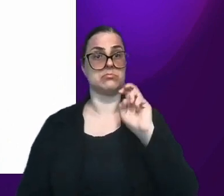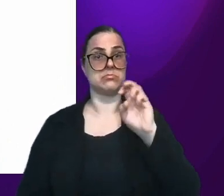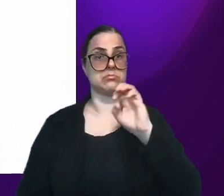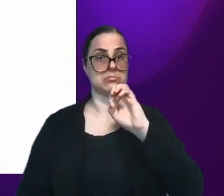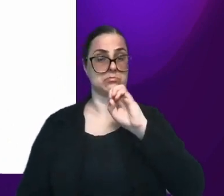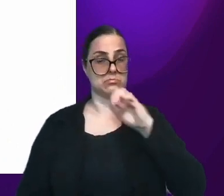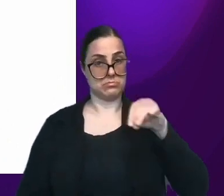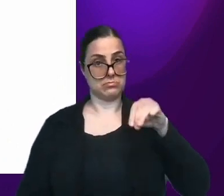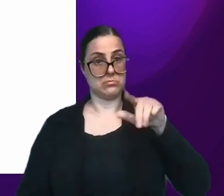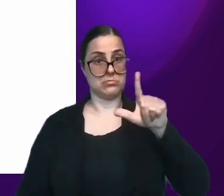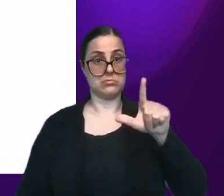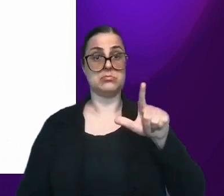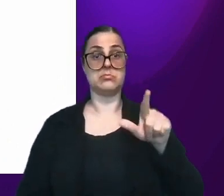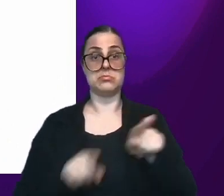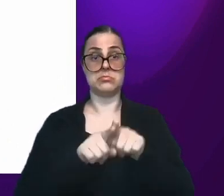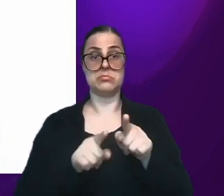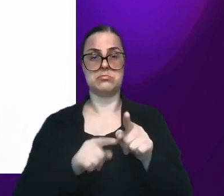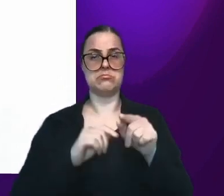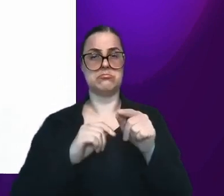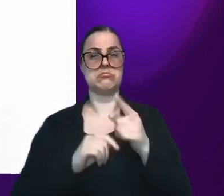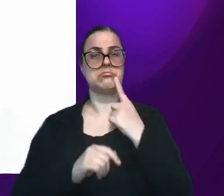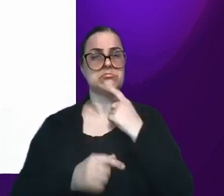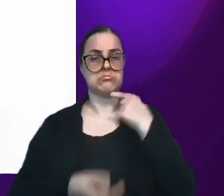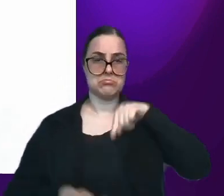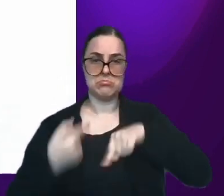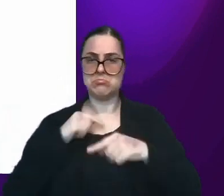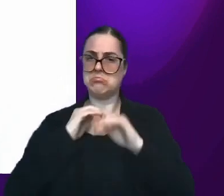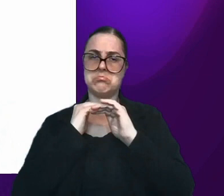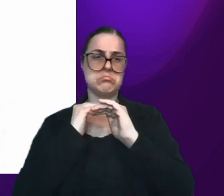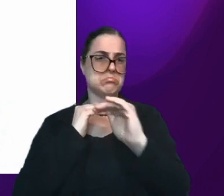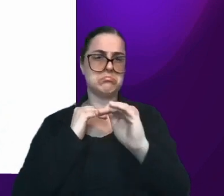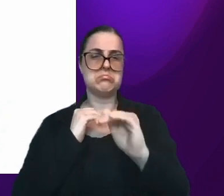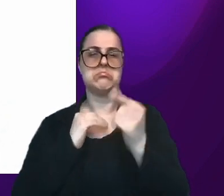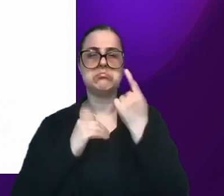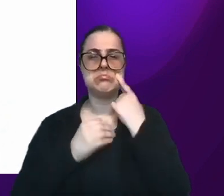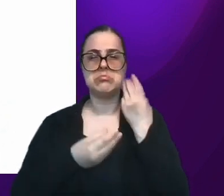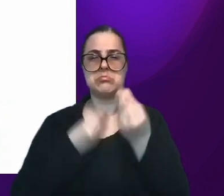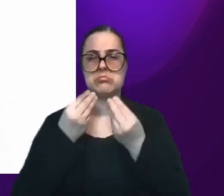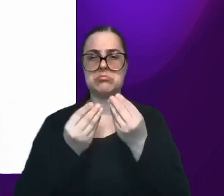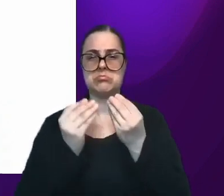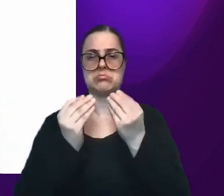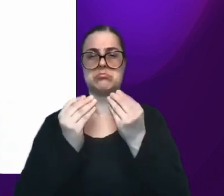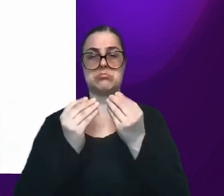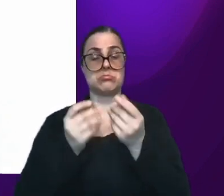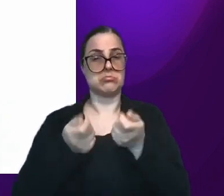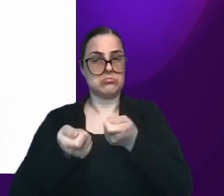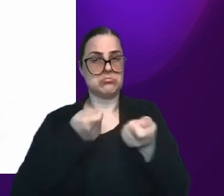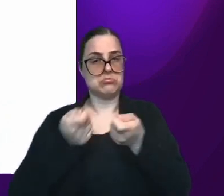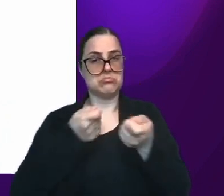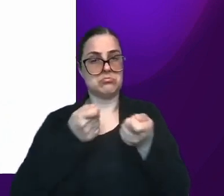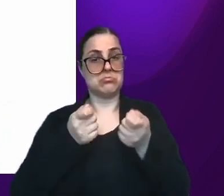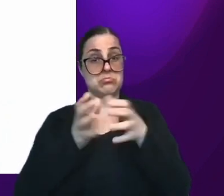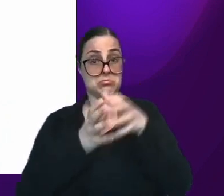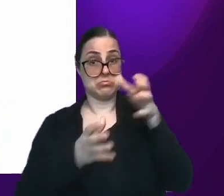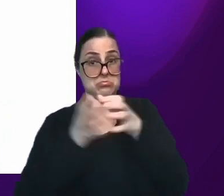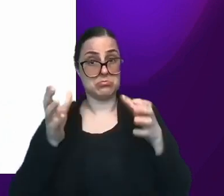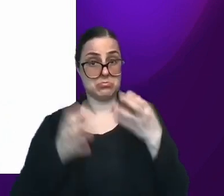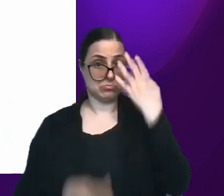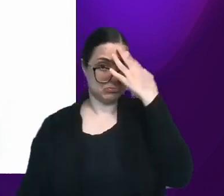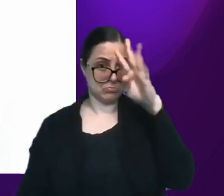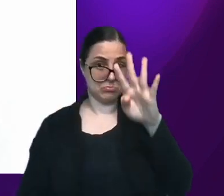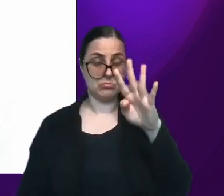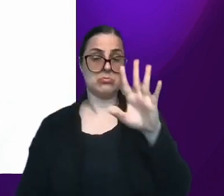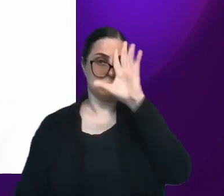faz uma programação de ajuste da volemia em 4 dias, por exemplo. Então, a gente tem uma taxa de UF real de 2 litros por